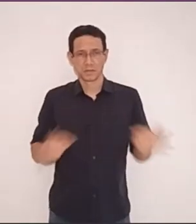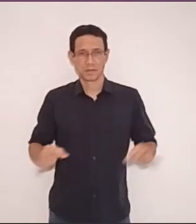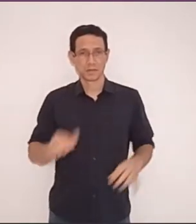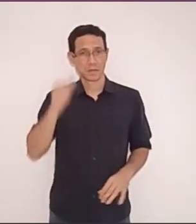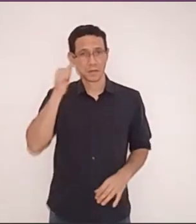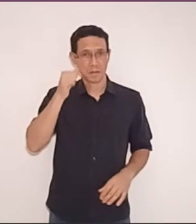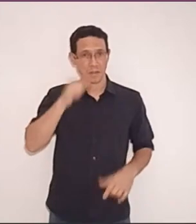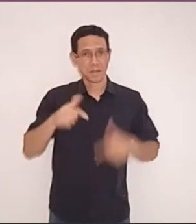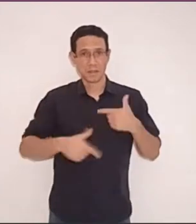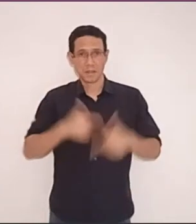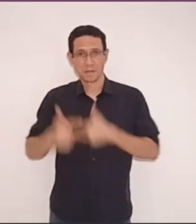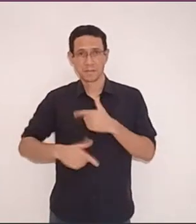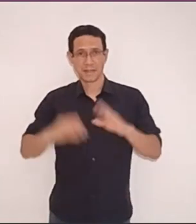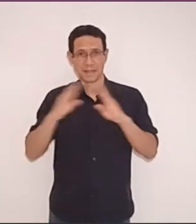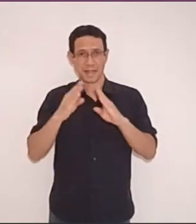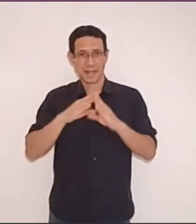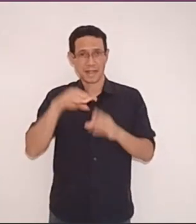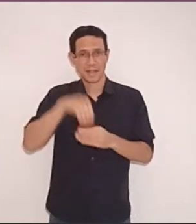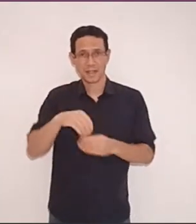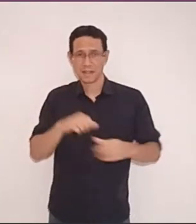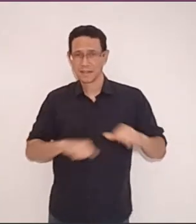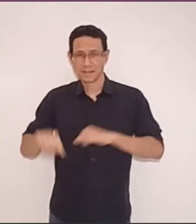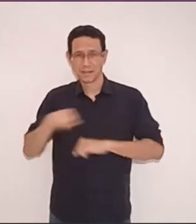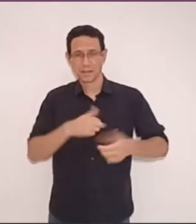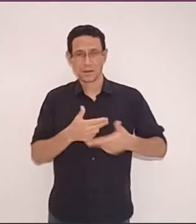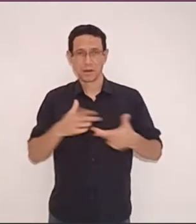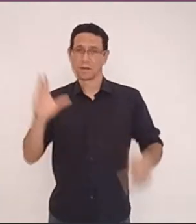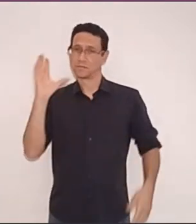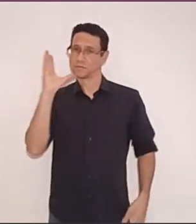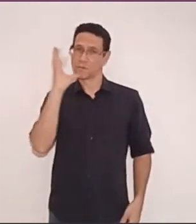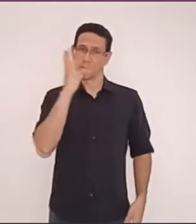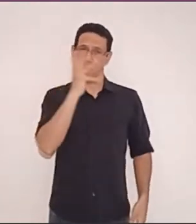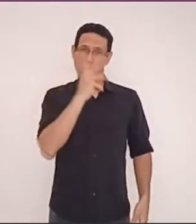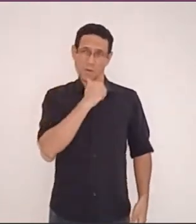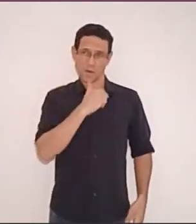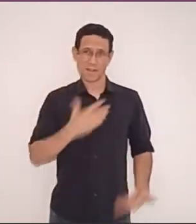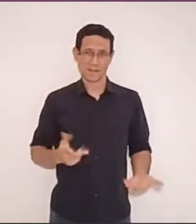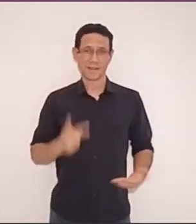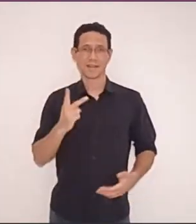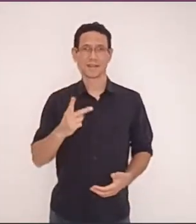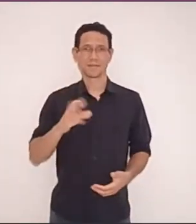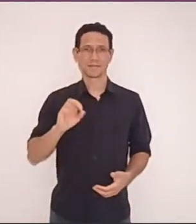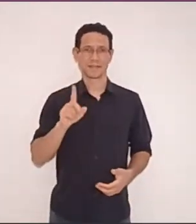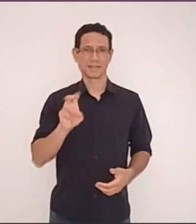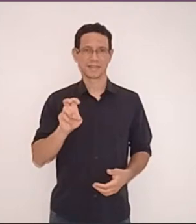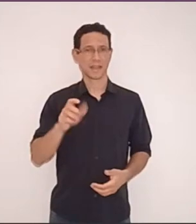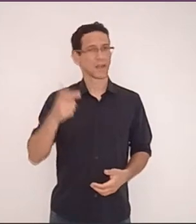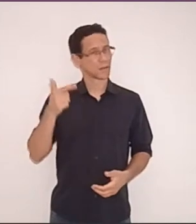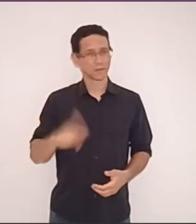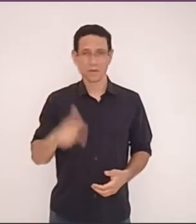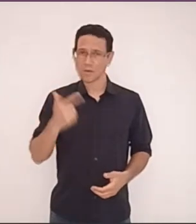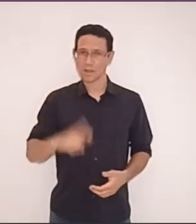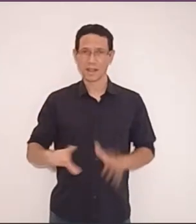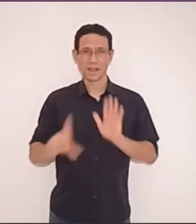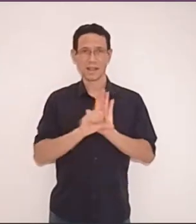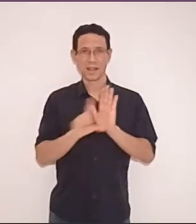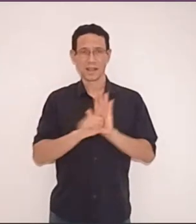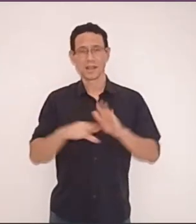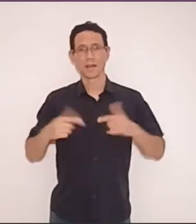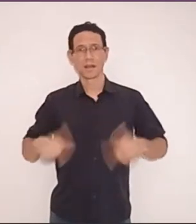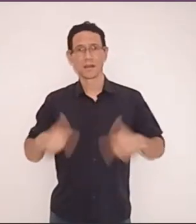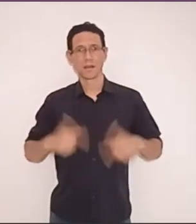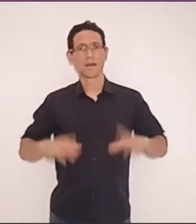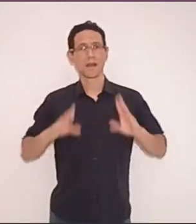é uma classe trabalhadora que demorou tanto tempo para ter antes de 2015 não existiam leis específicas do trabalho